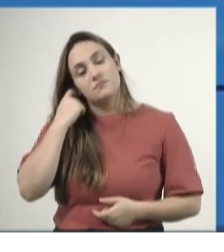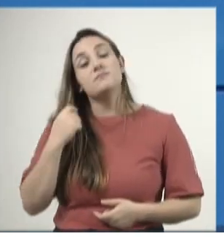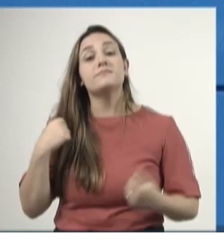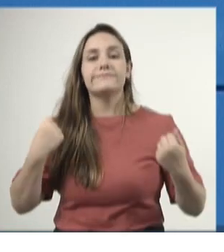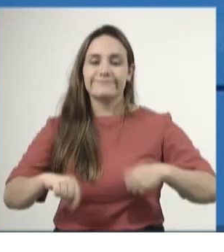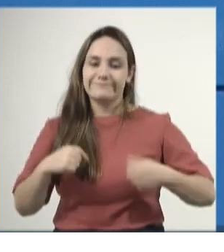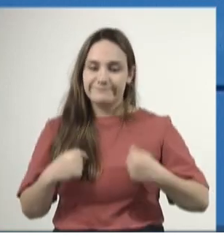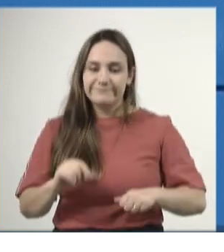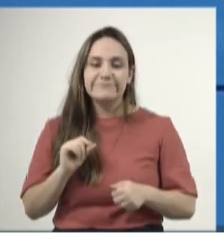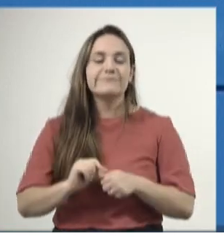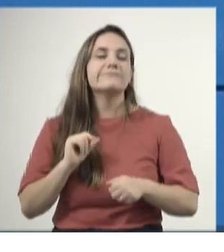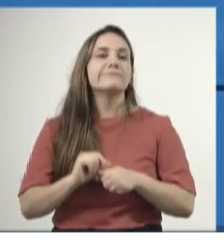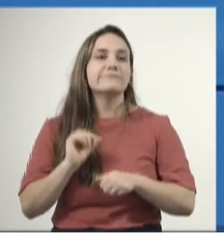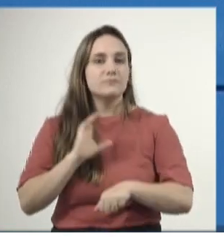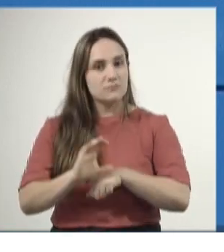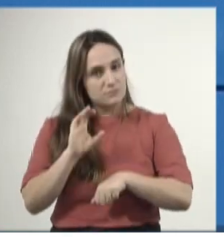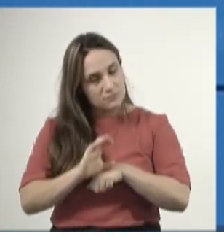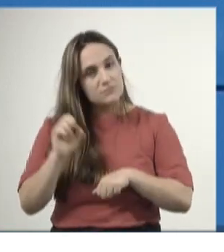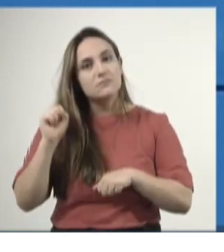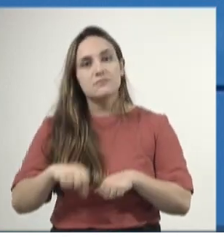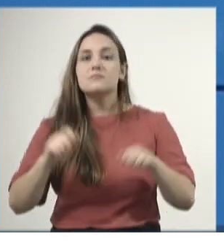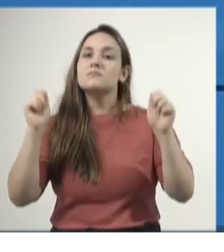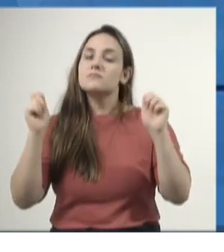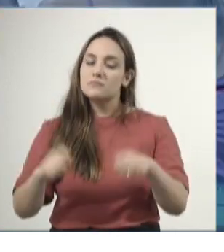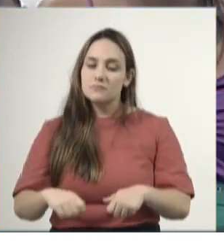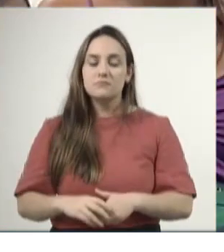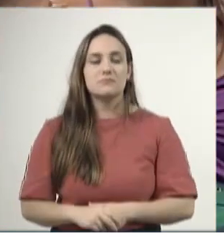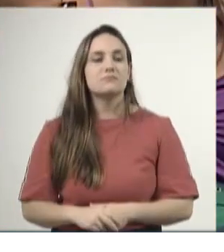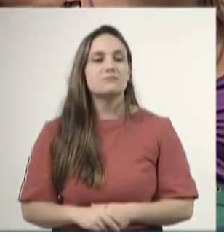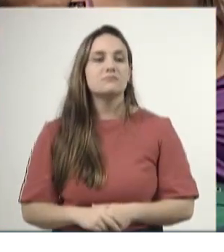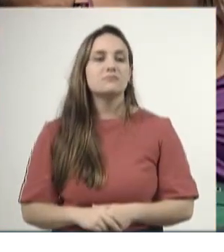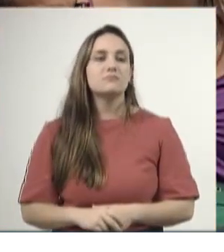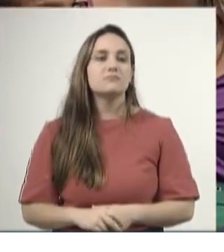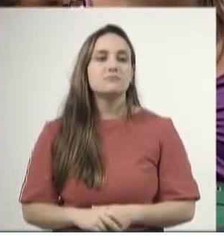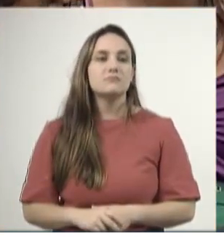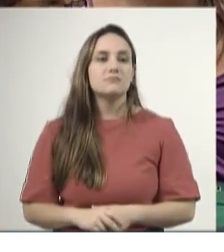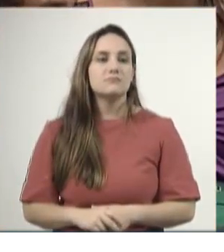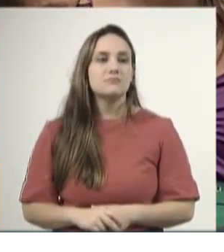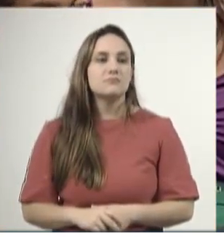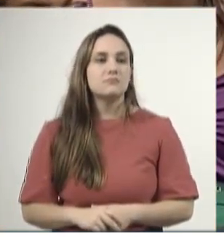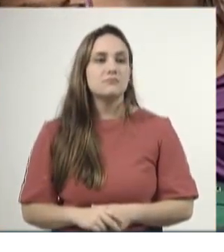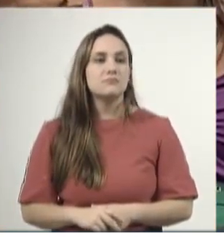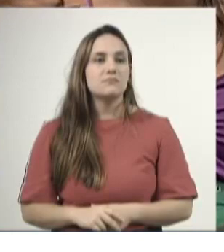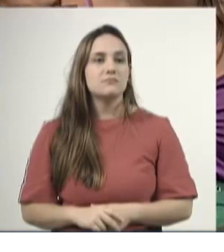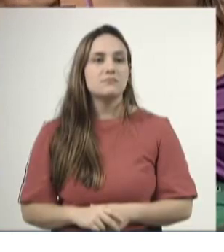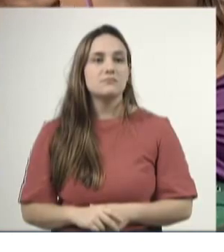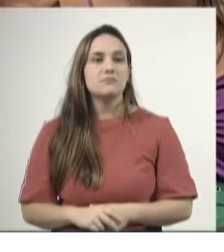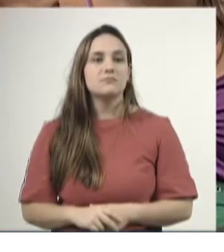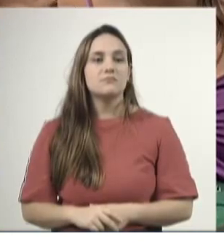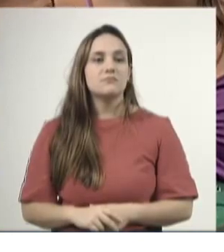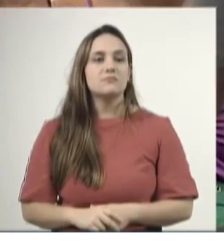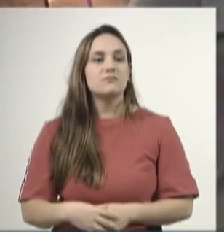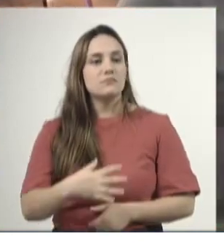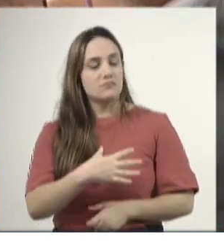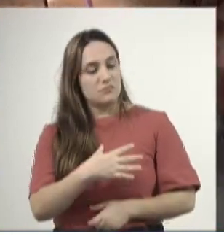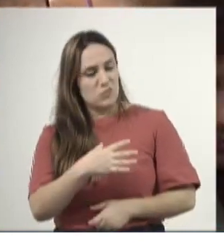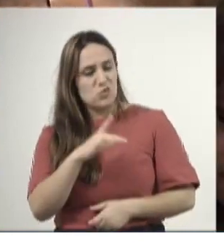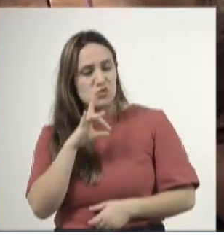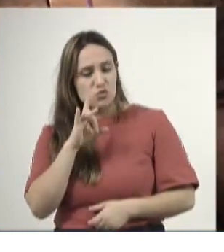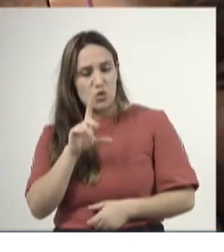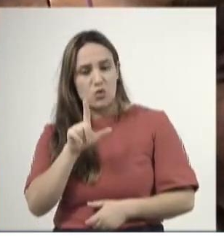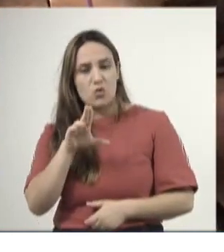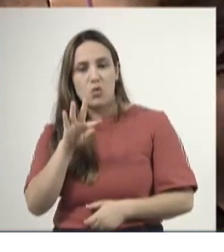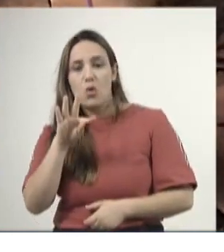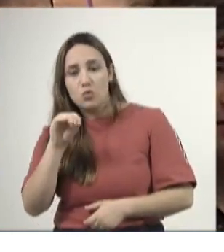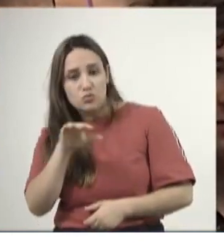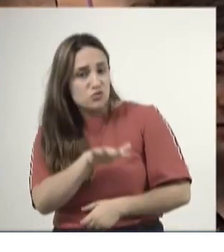capacitarmos e vivenciarmos o luto. Não o luto apenas pelo suicídio, mas o luto de